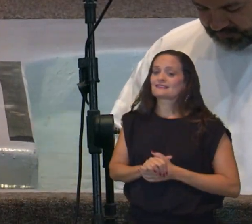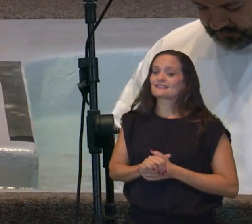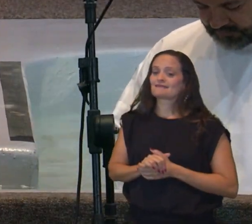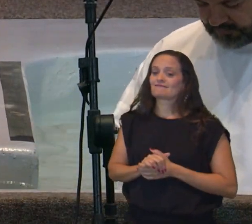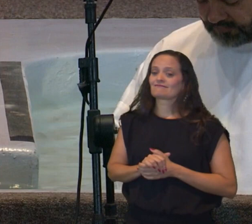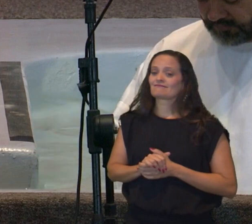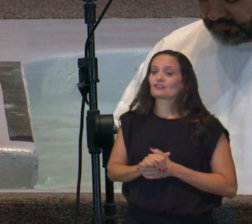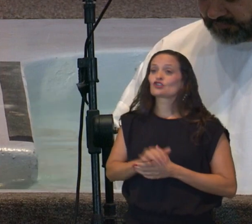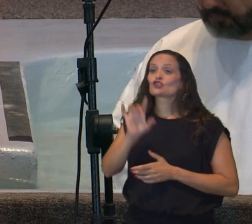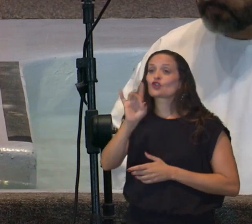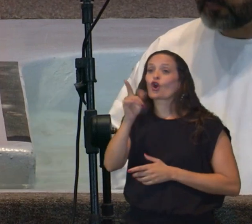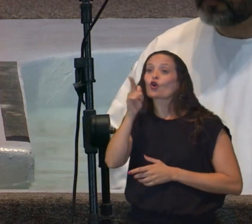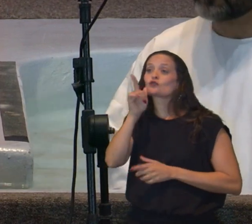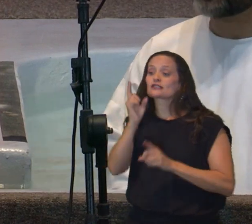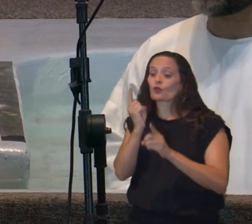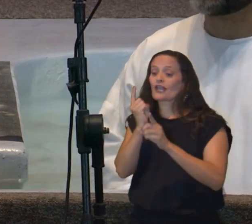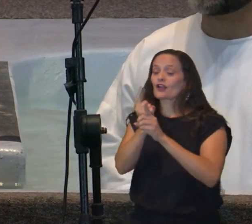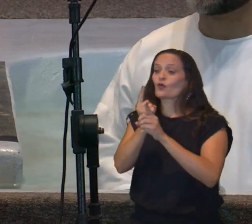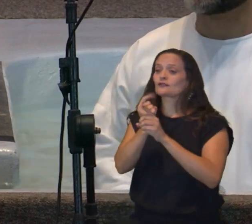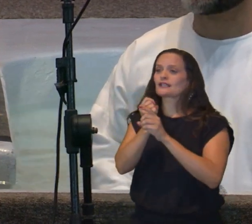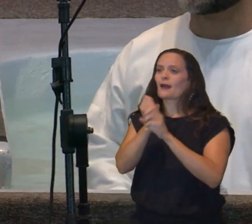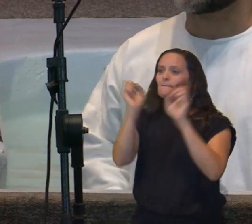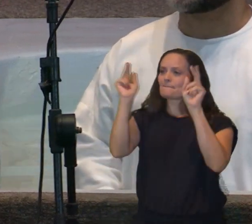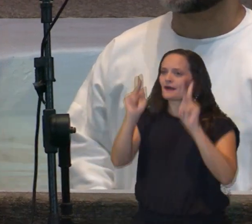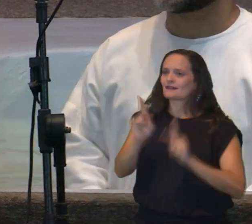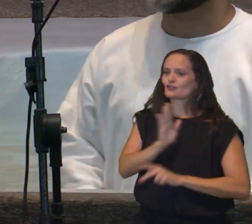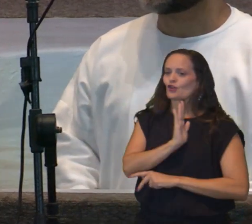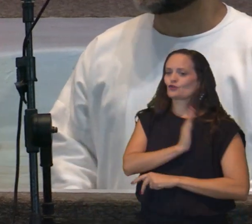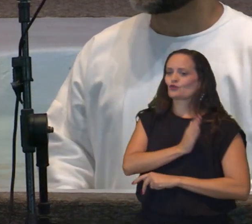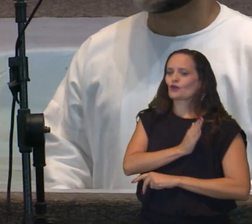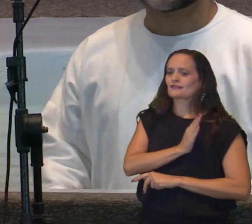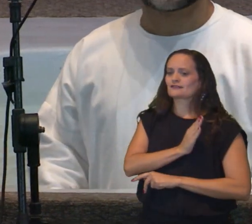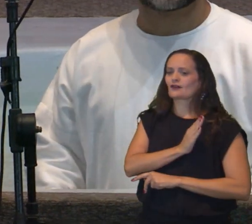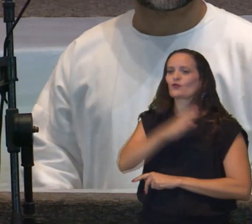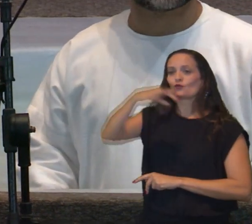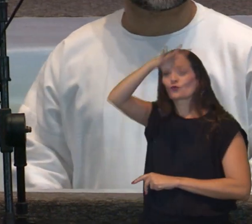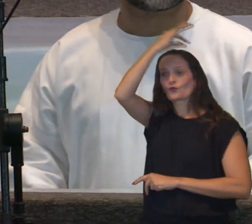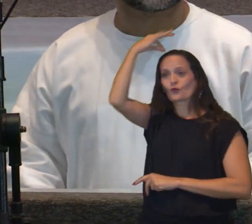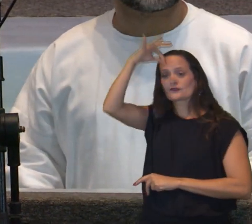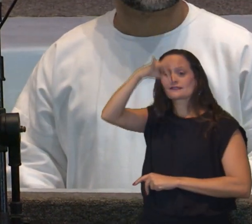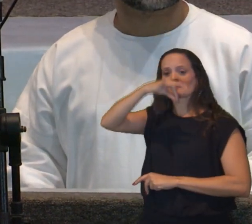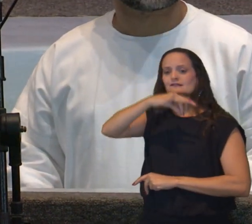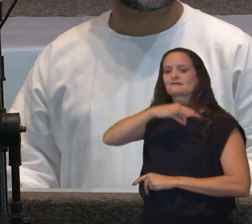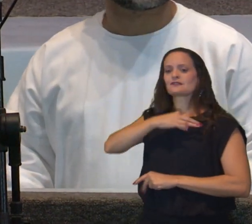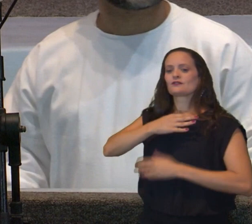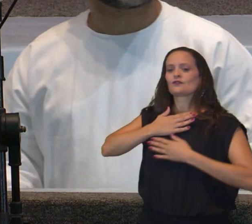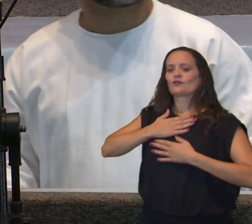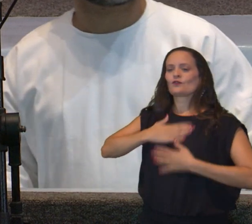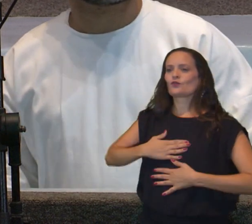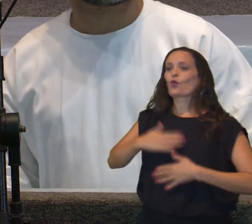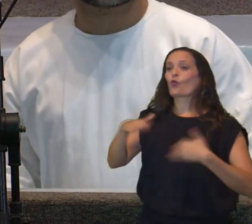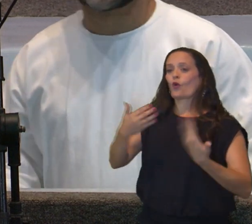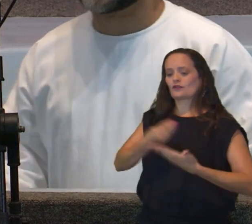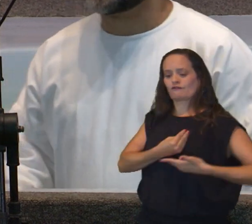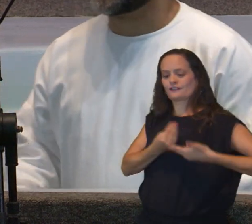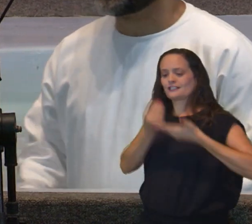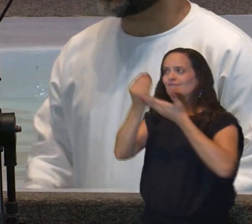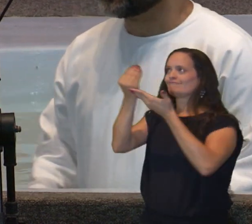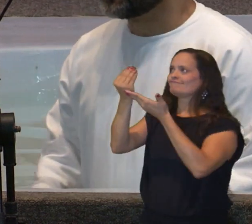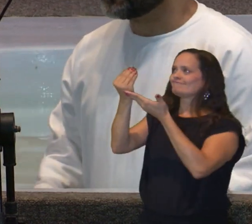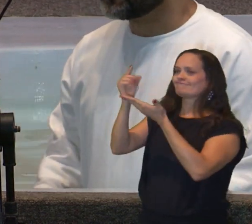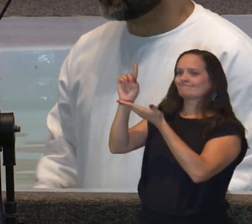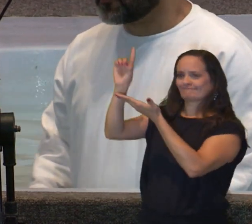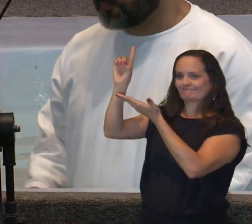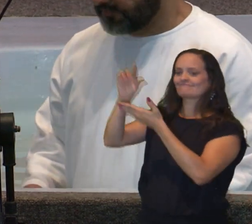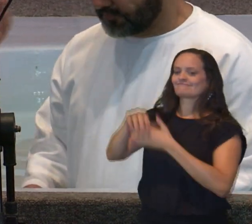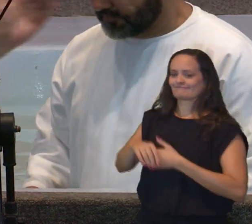só encontrou paz no coração através do Espírito Santo de Deus, quando ele entregou a sua vida a Jesus Cristo.